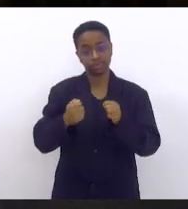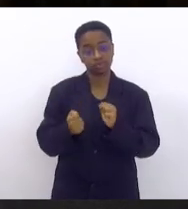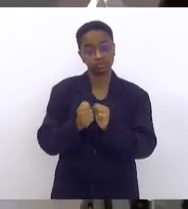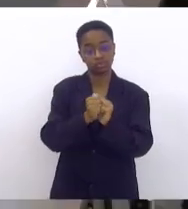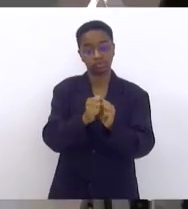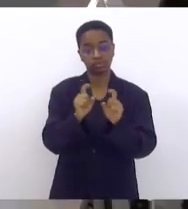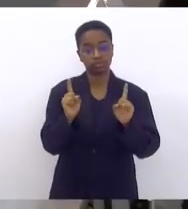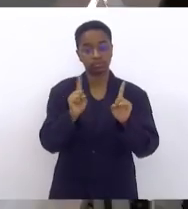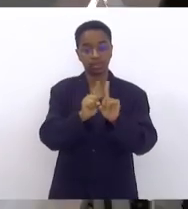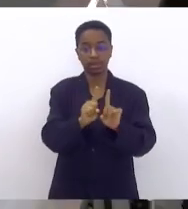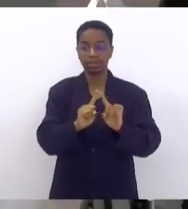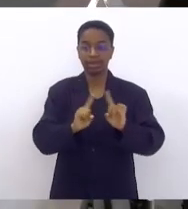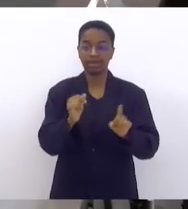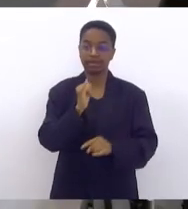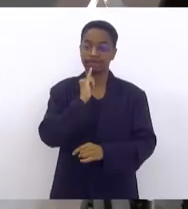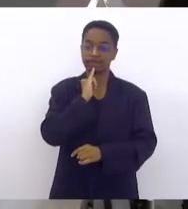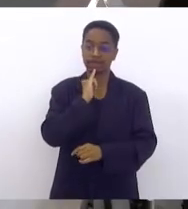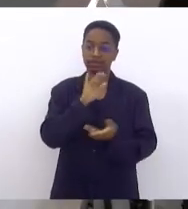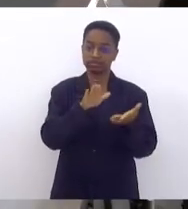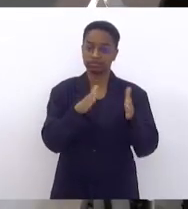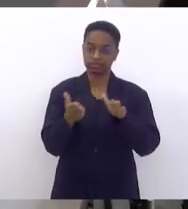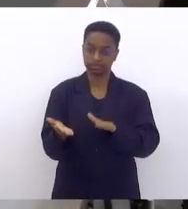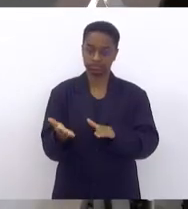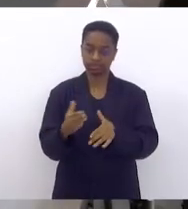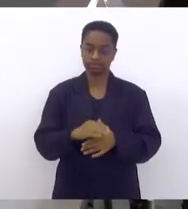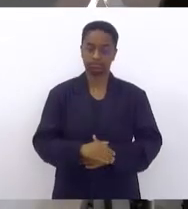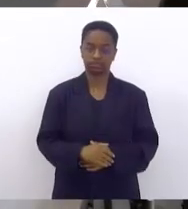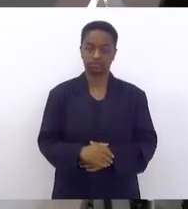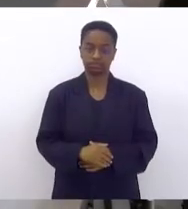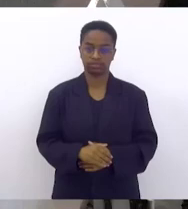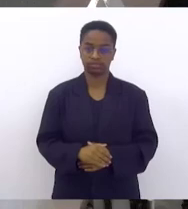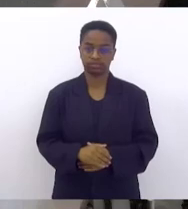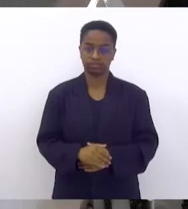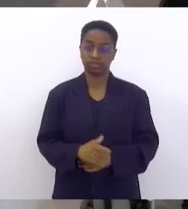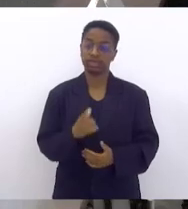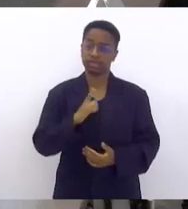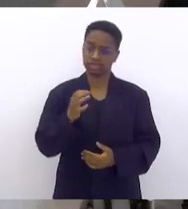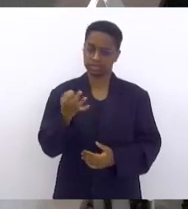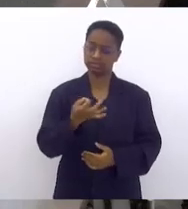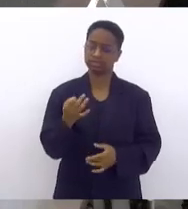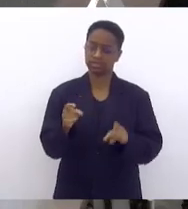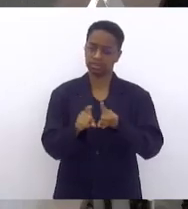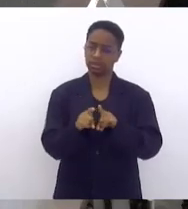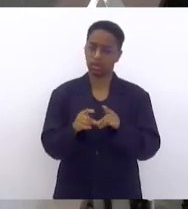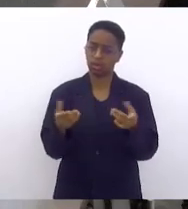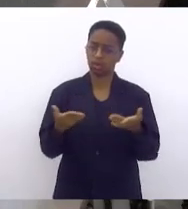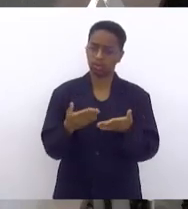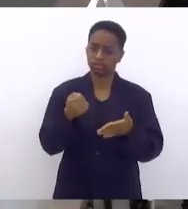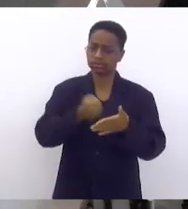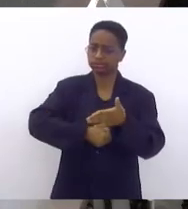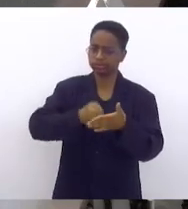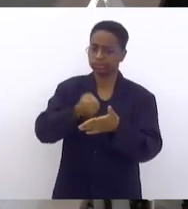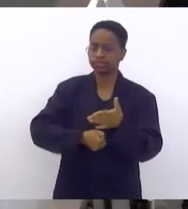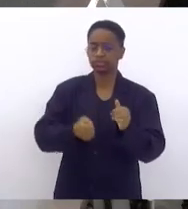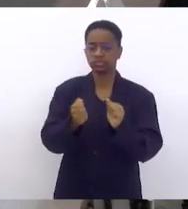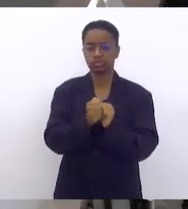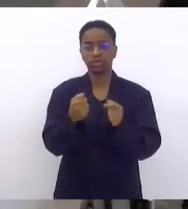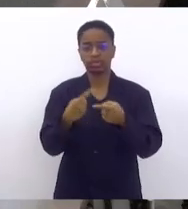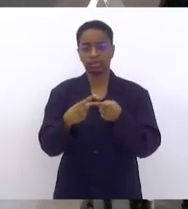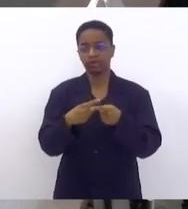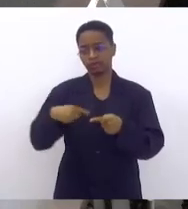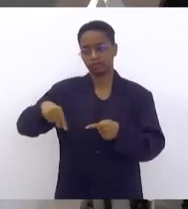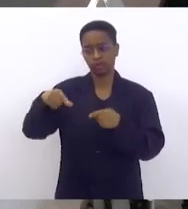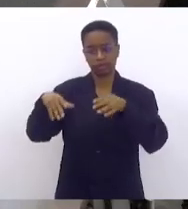mas infelizmente não está, porque partiu. E certamente estaria aqui nessa luta conosco hoje, porque estava lá na porta do Palácio